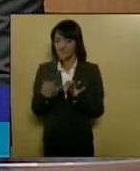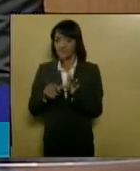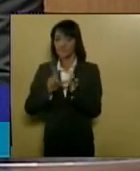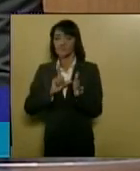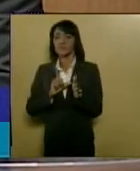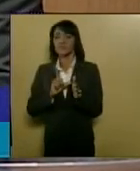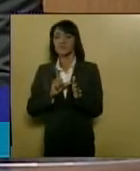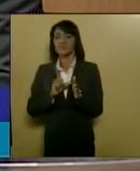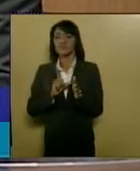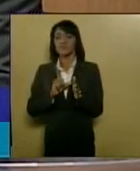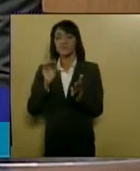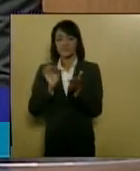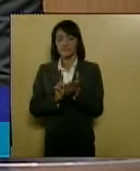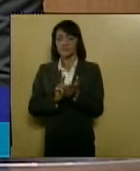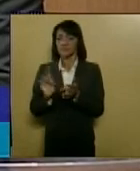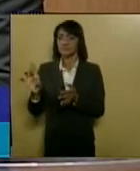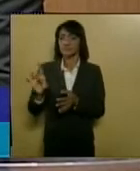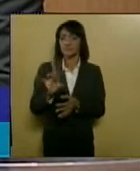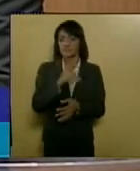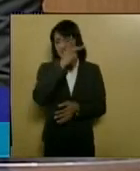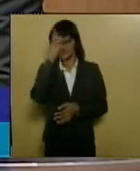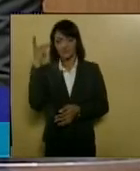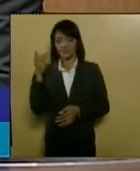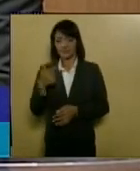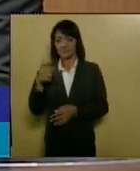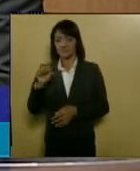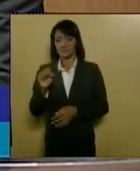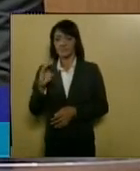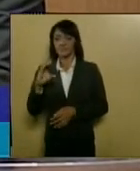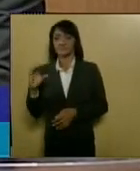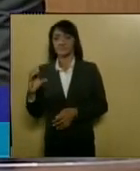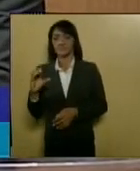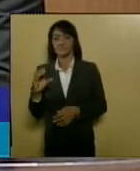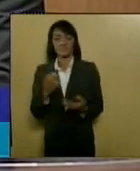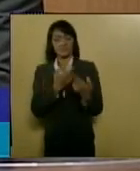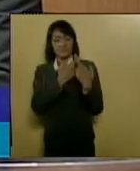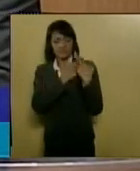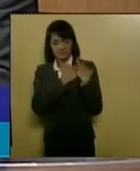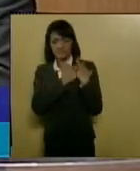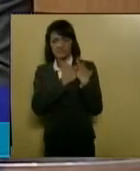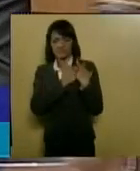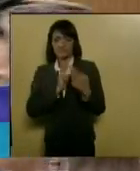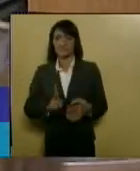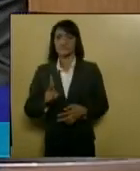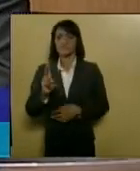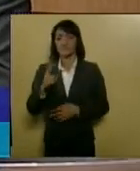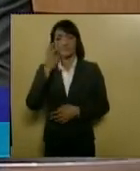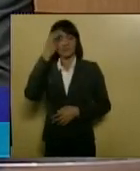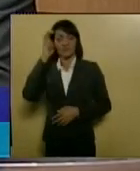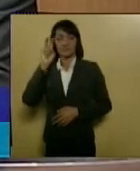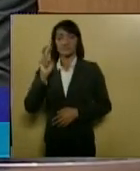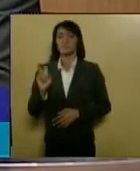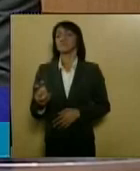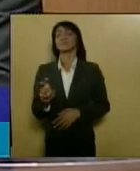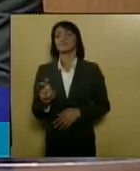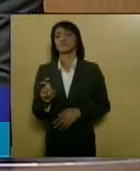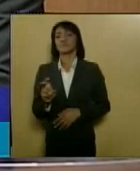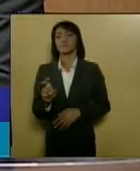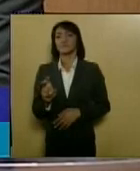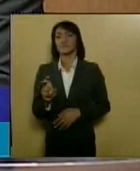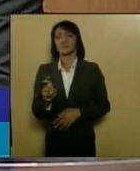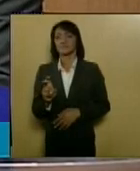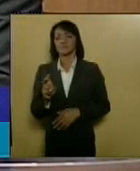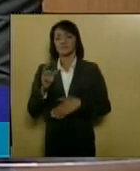que os integrantes do 28 têm a responsabilidade consciente de manter vivas as tradições e vocações que lhe